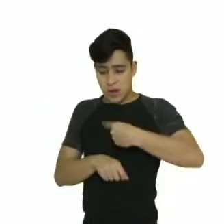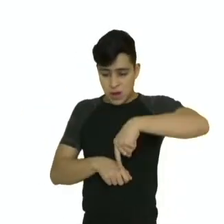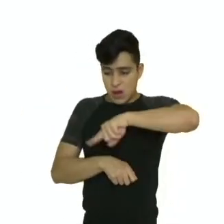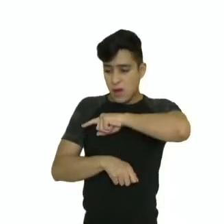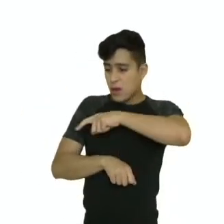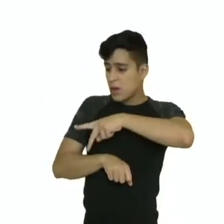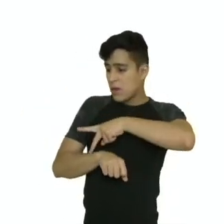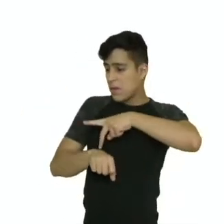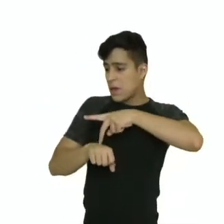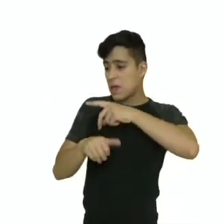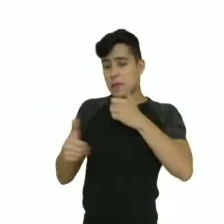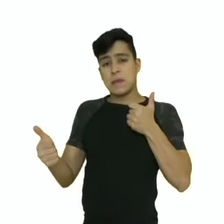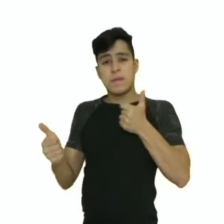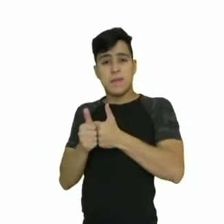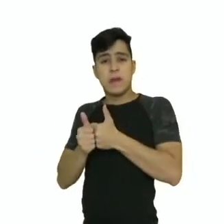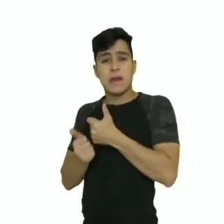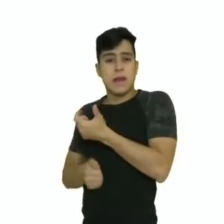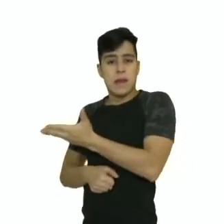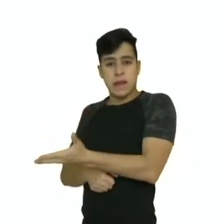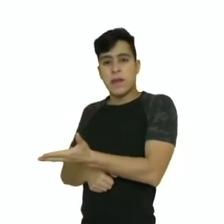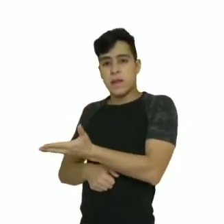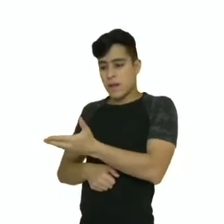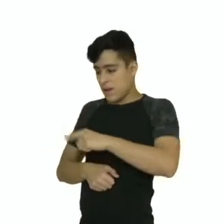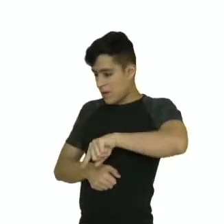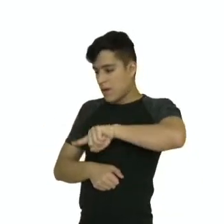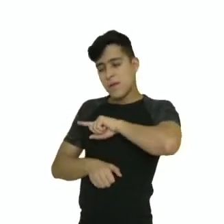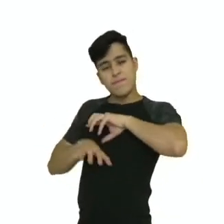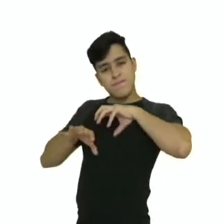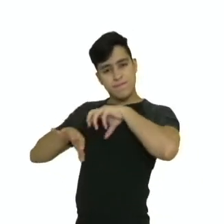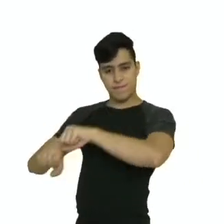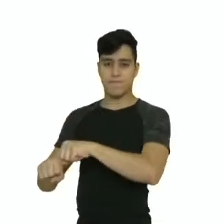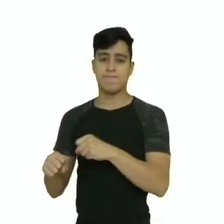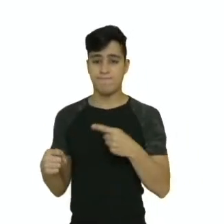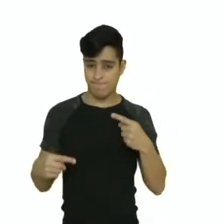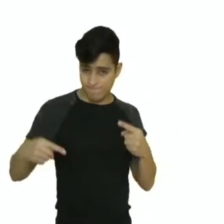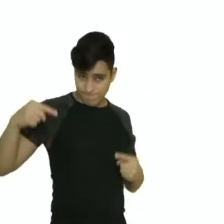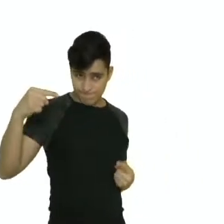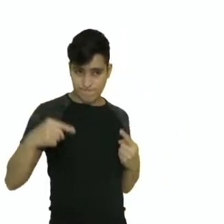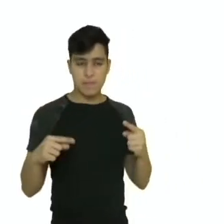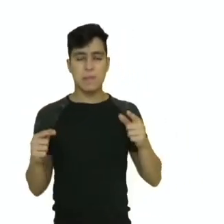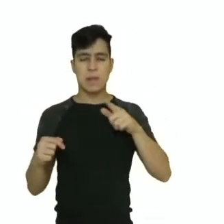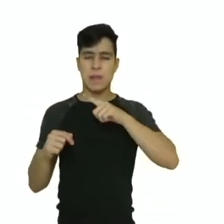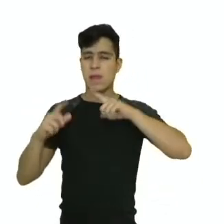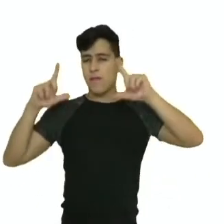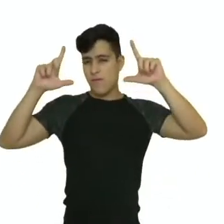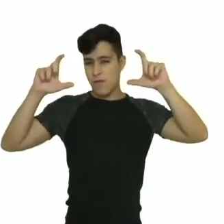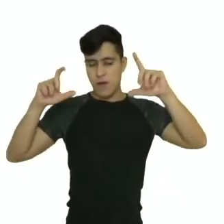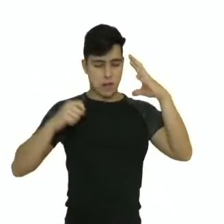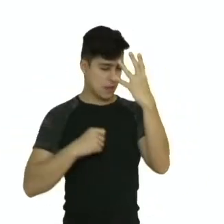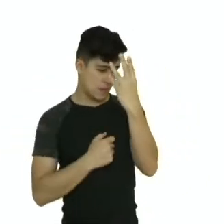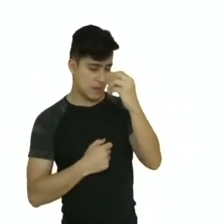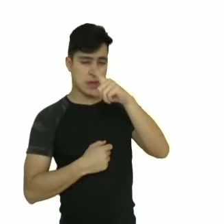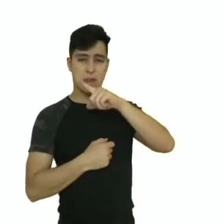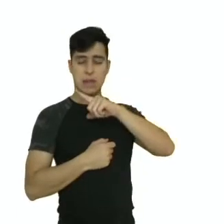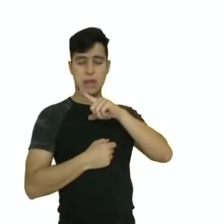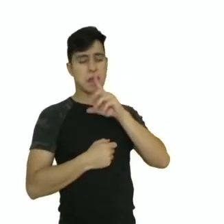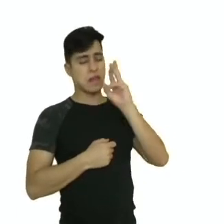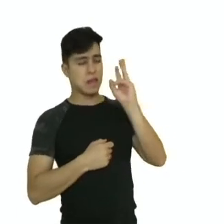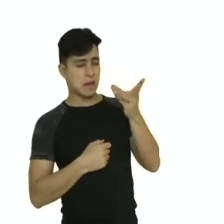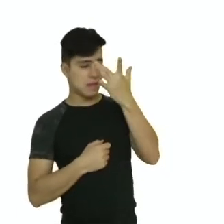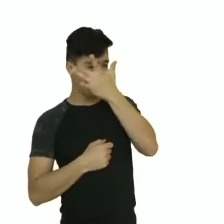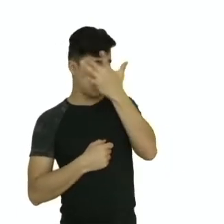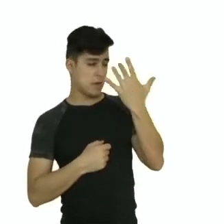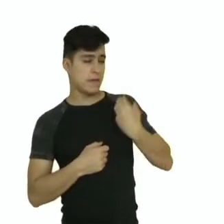às Ilhas Malvinas, ok? Aqui está então uma fotografia, né? Vivem ali cerca de 3.000 e poucas